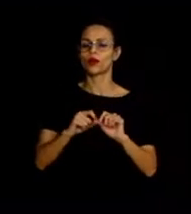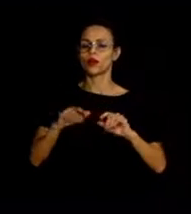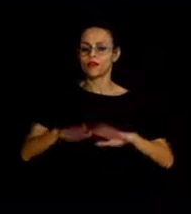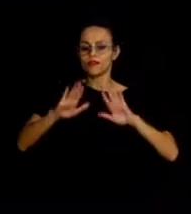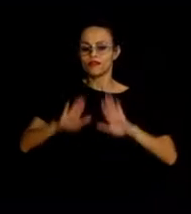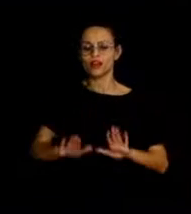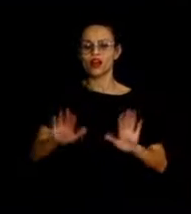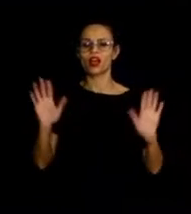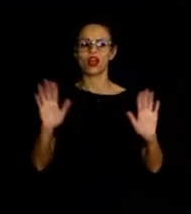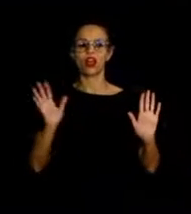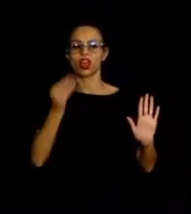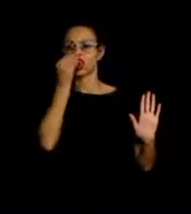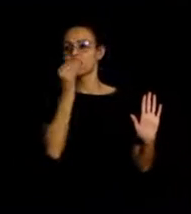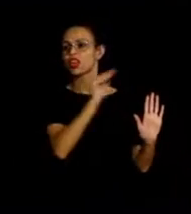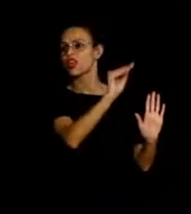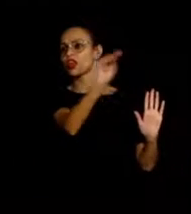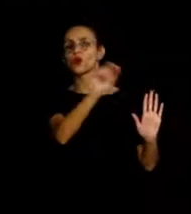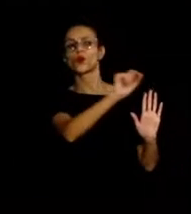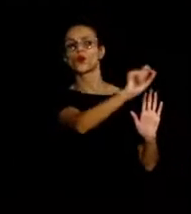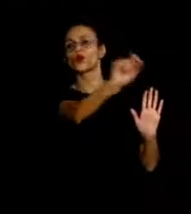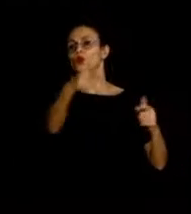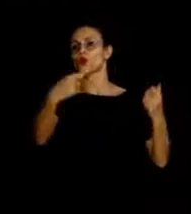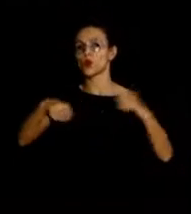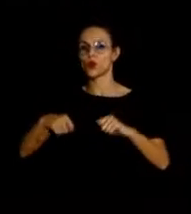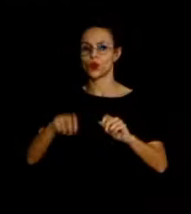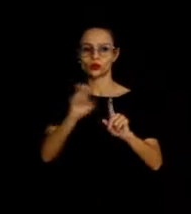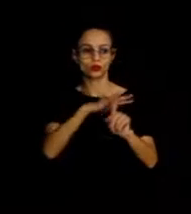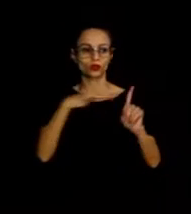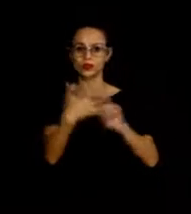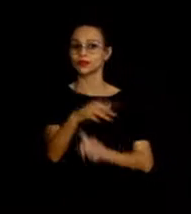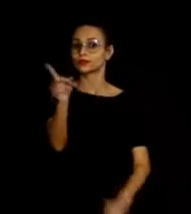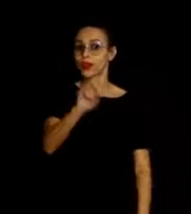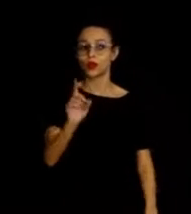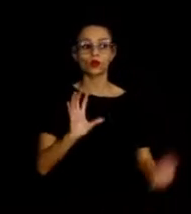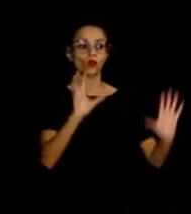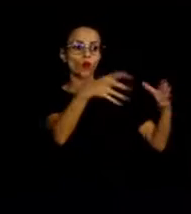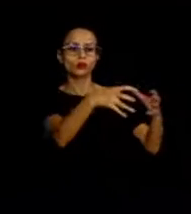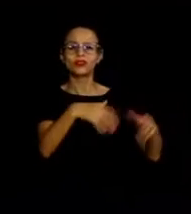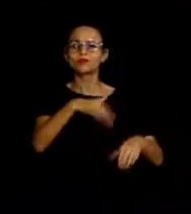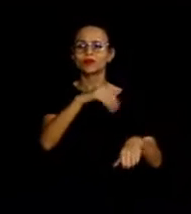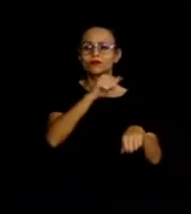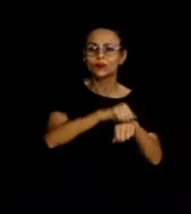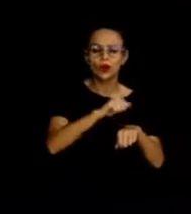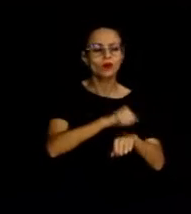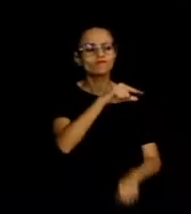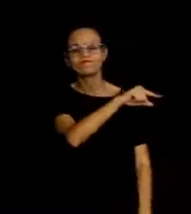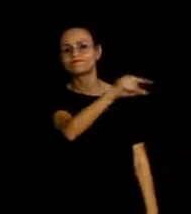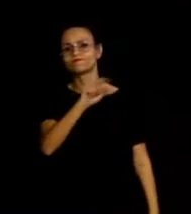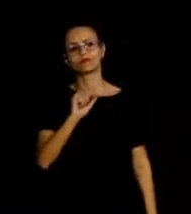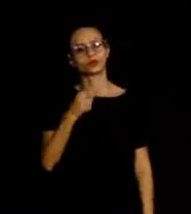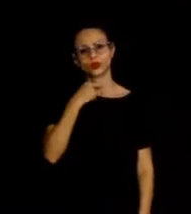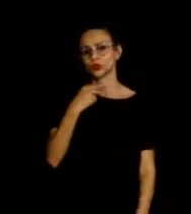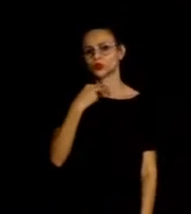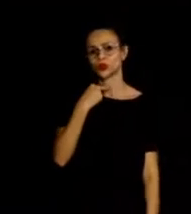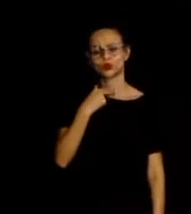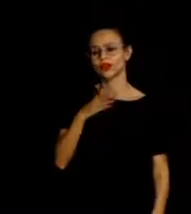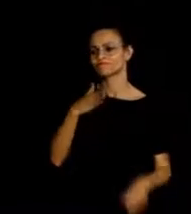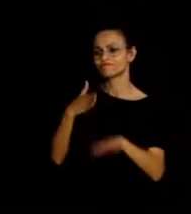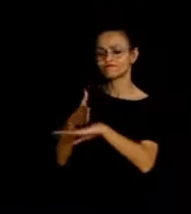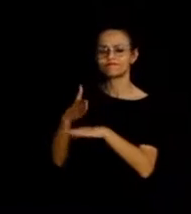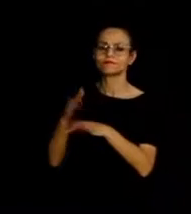às necessidades da sociedade então a comunidade carente que não tem acesso à